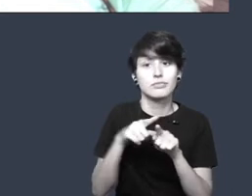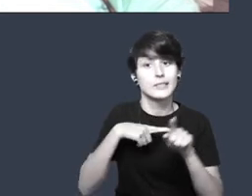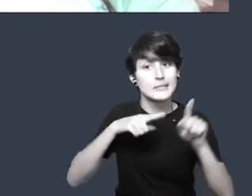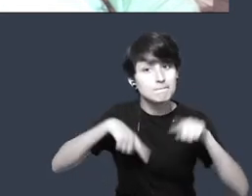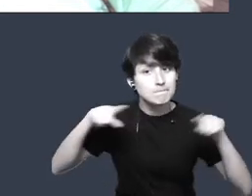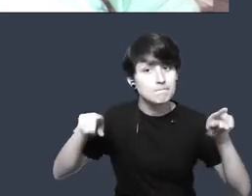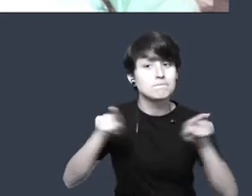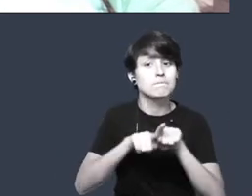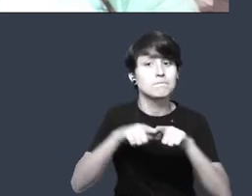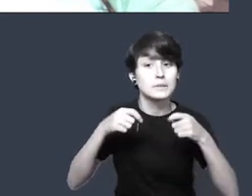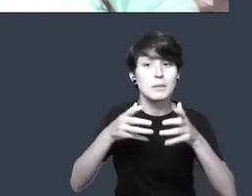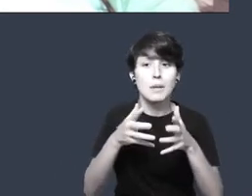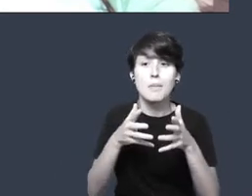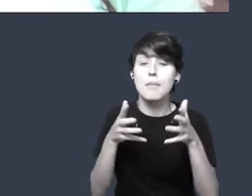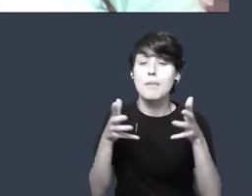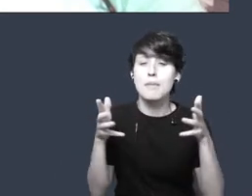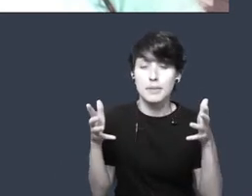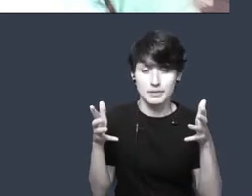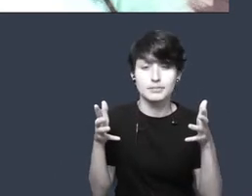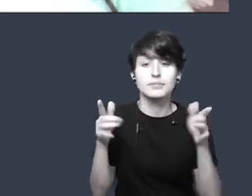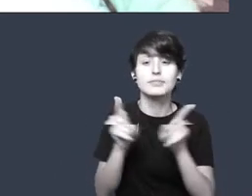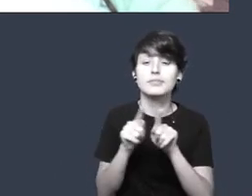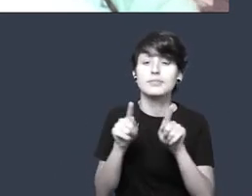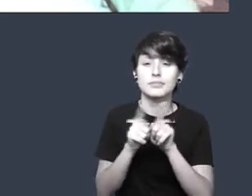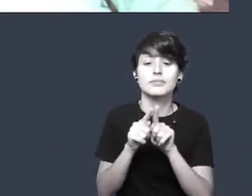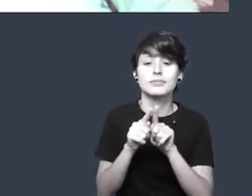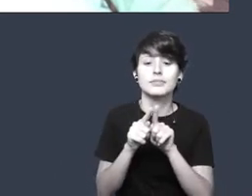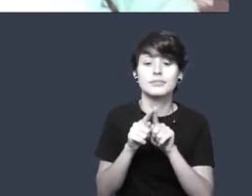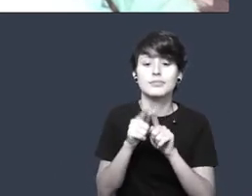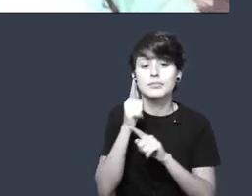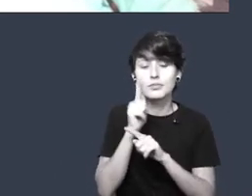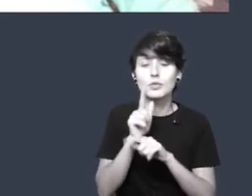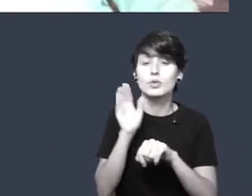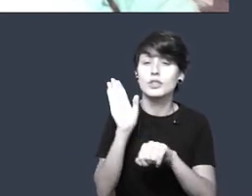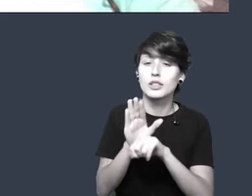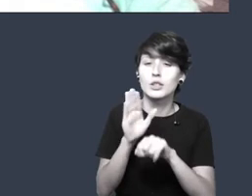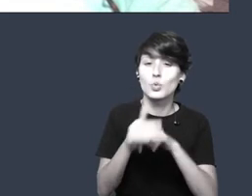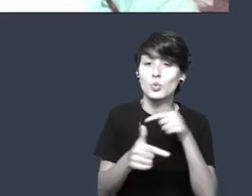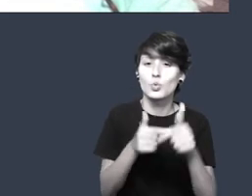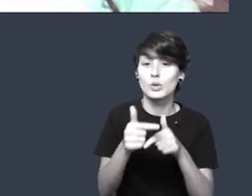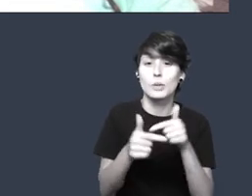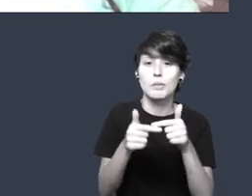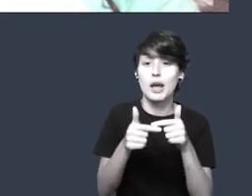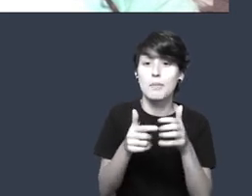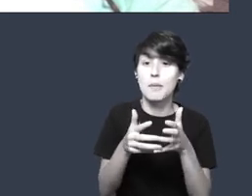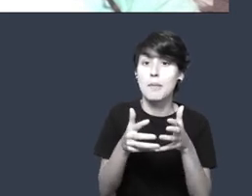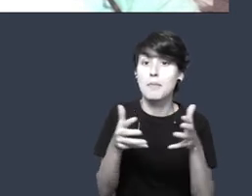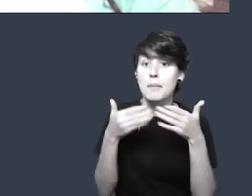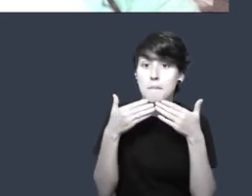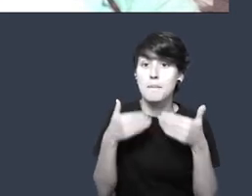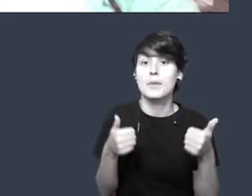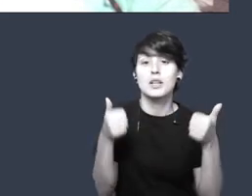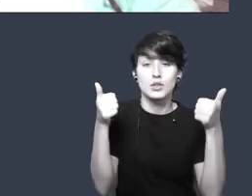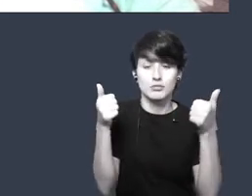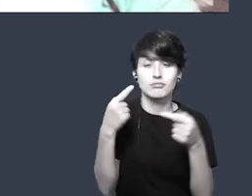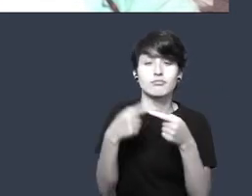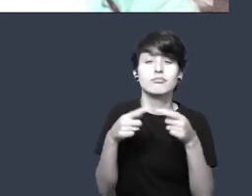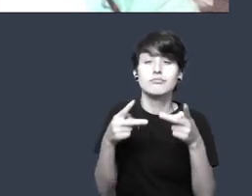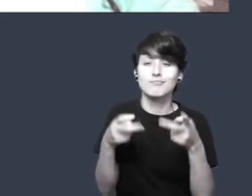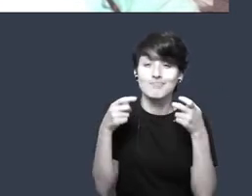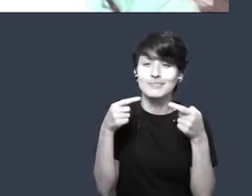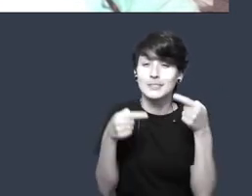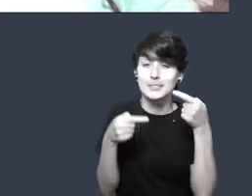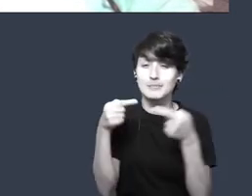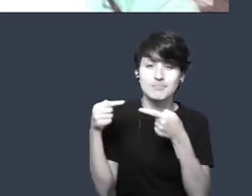que expandir até para quê? Para o trabalho ele avançar, né? Porque eu vejo que a gente está discutindo em